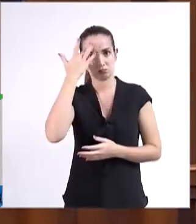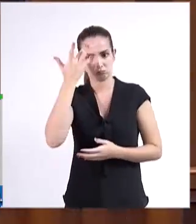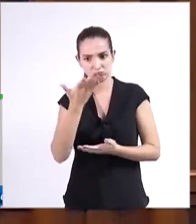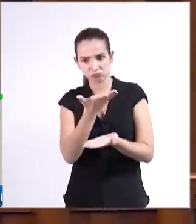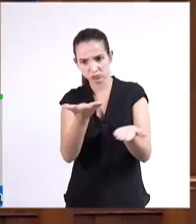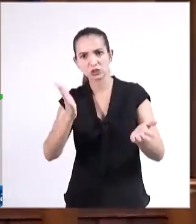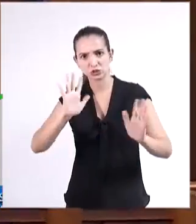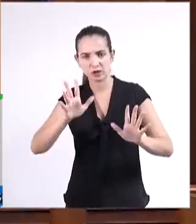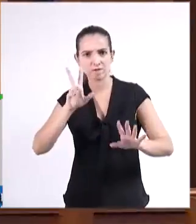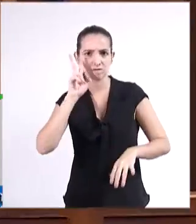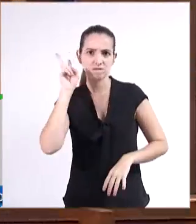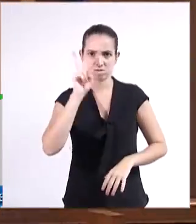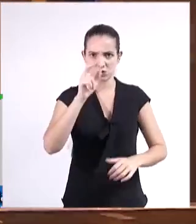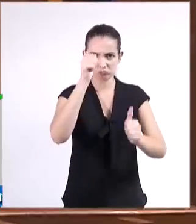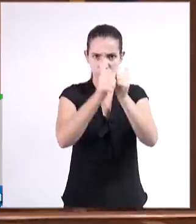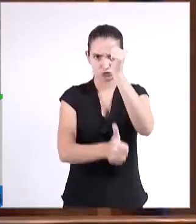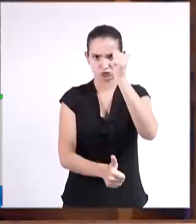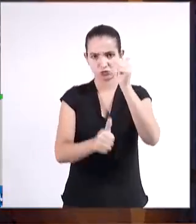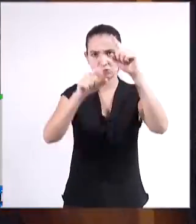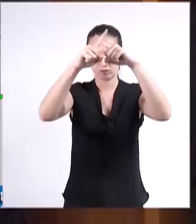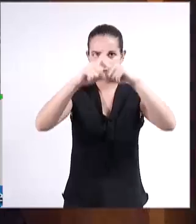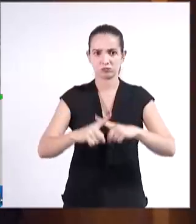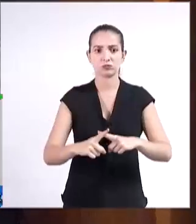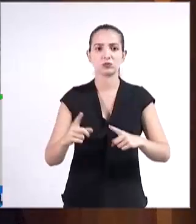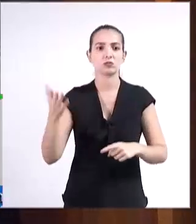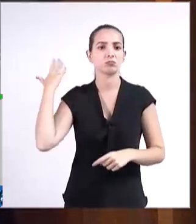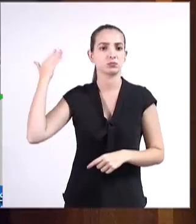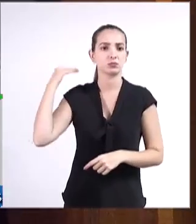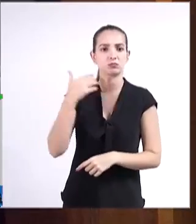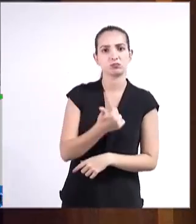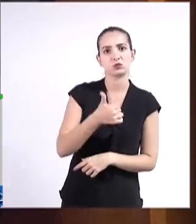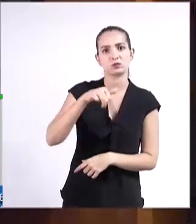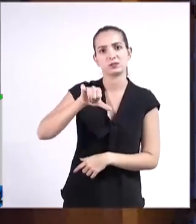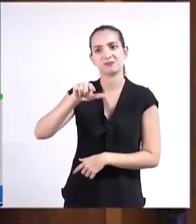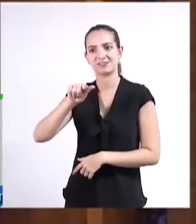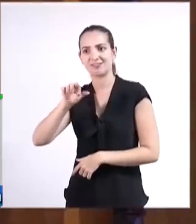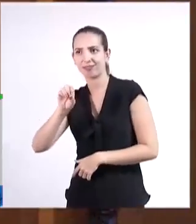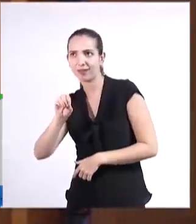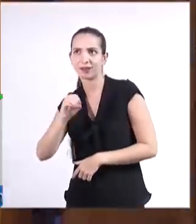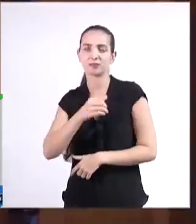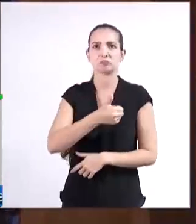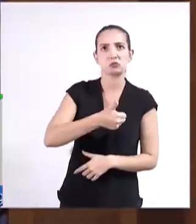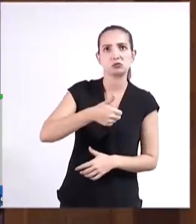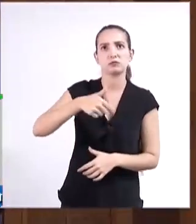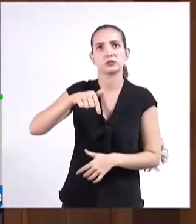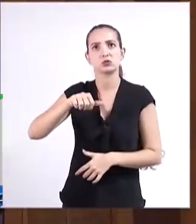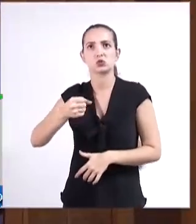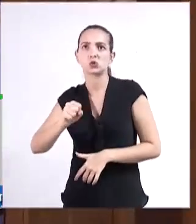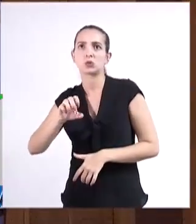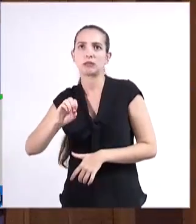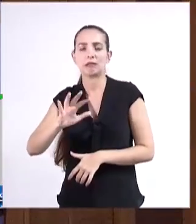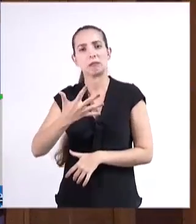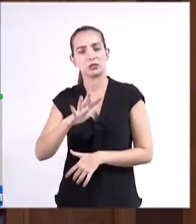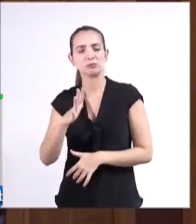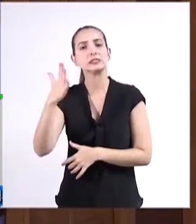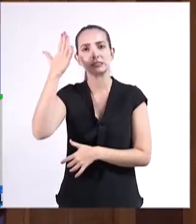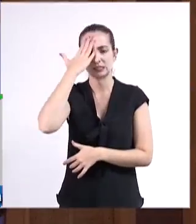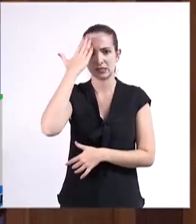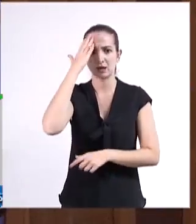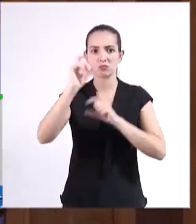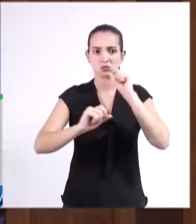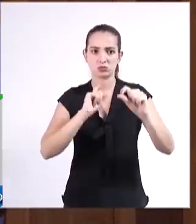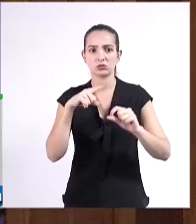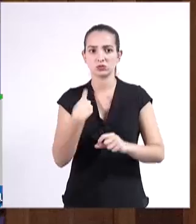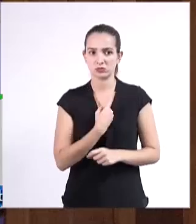nossos clássicos anos atrás, na década de 70, 80, sabe o que eu estou falando. Domingo eu estive no